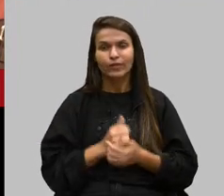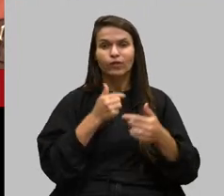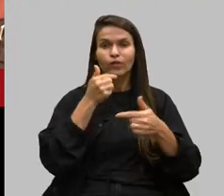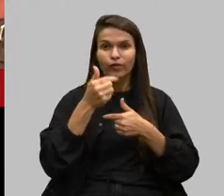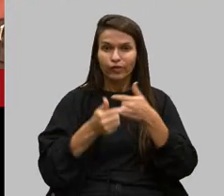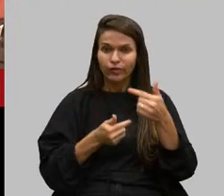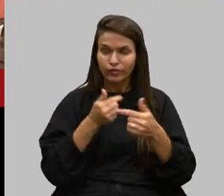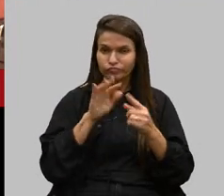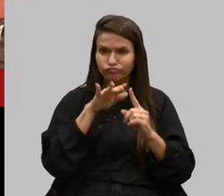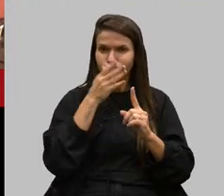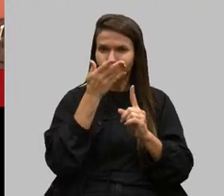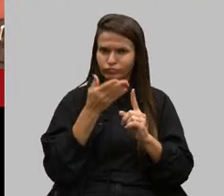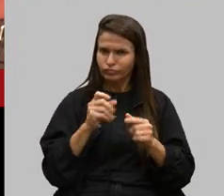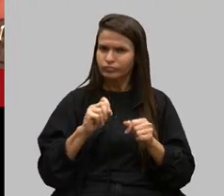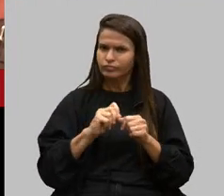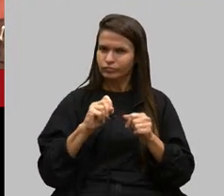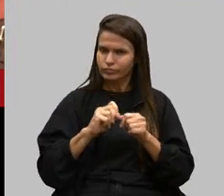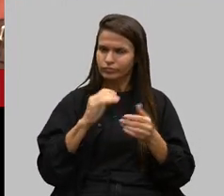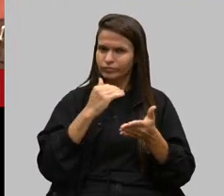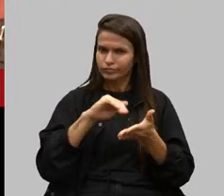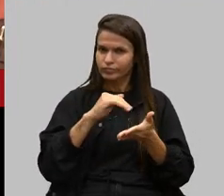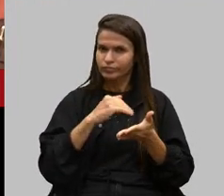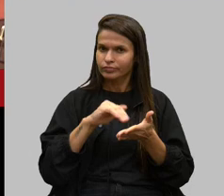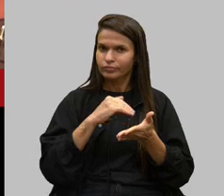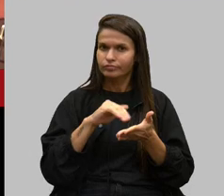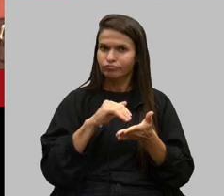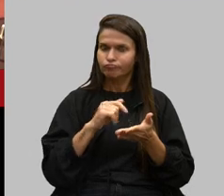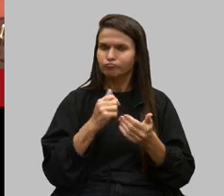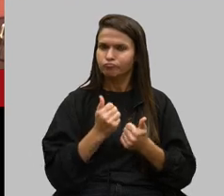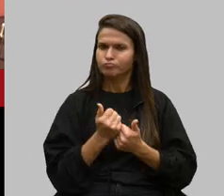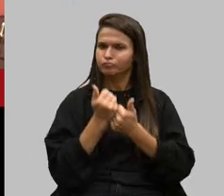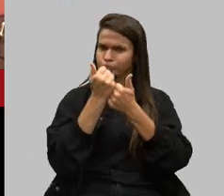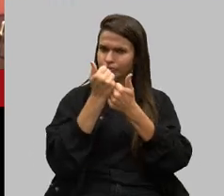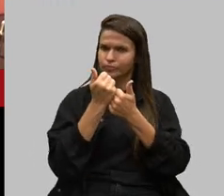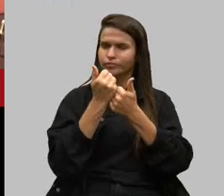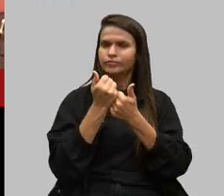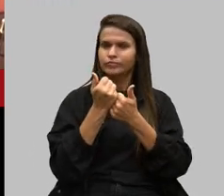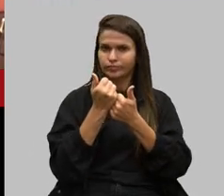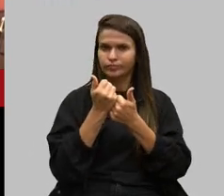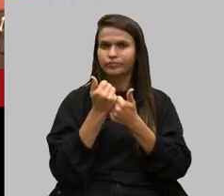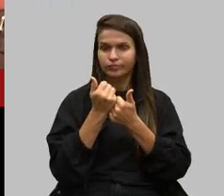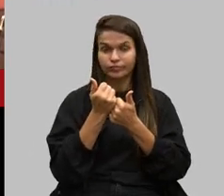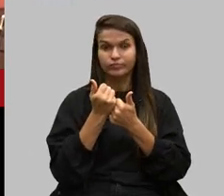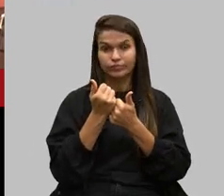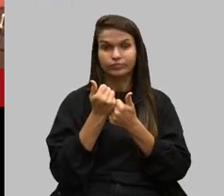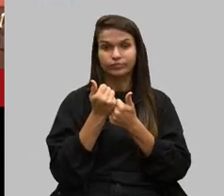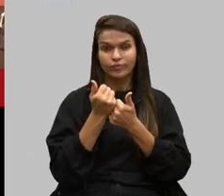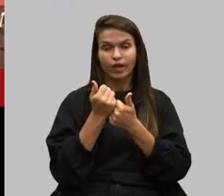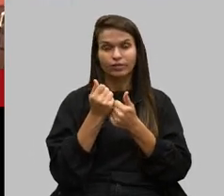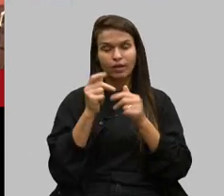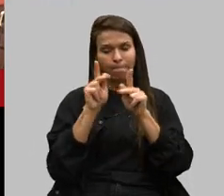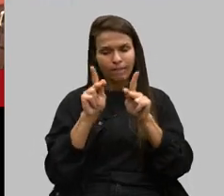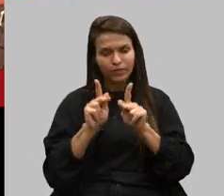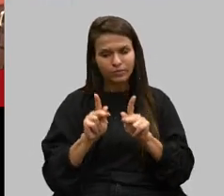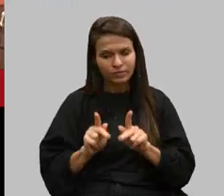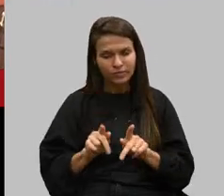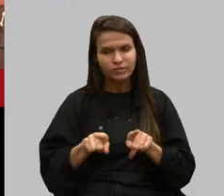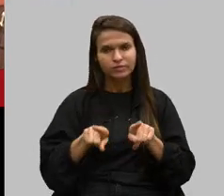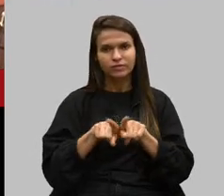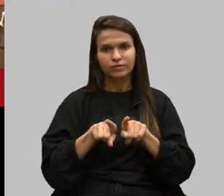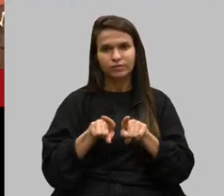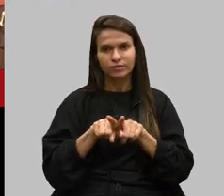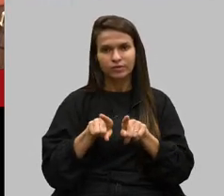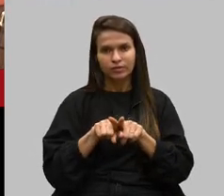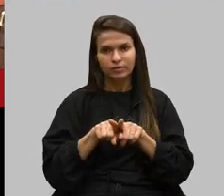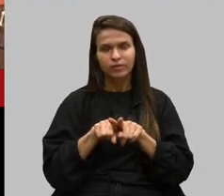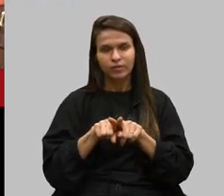vossa excelência tem feito na secretaria tem contribuído muito para essa pacificação e para para o